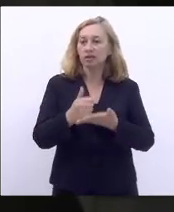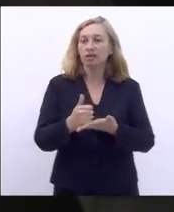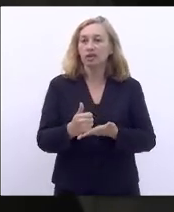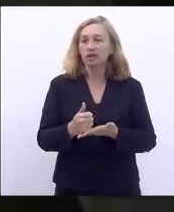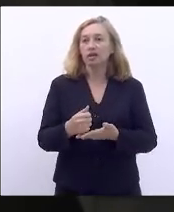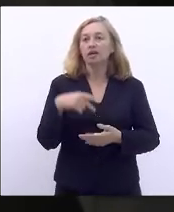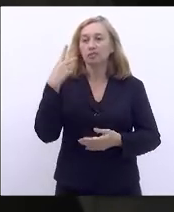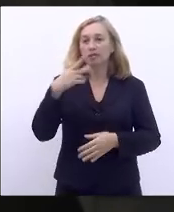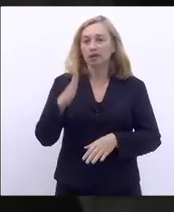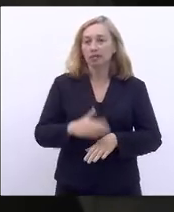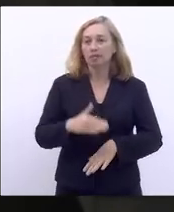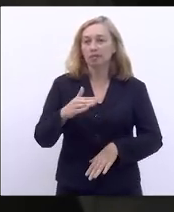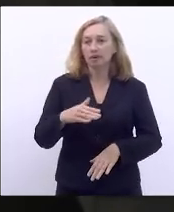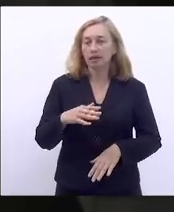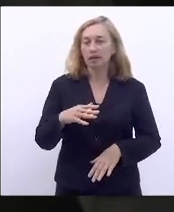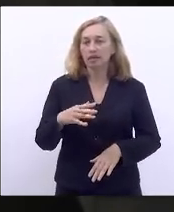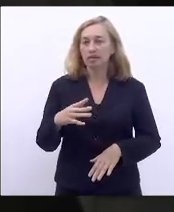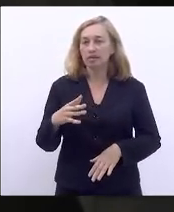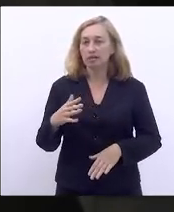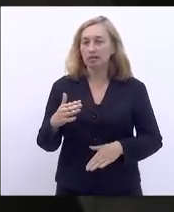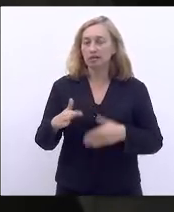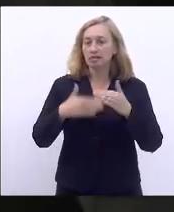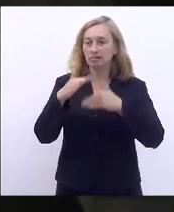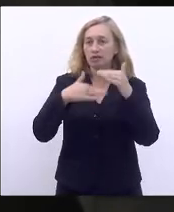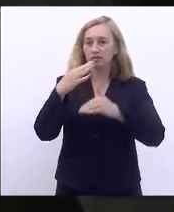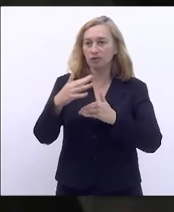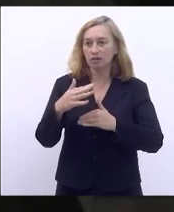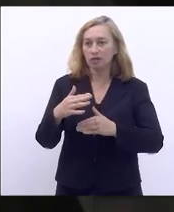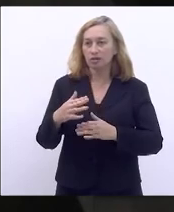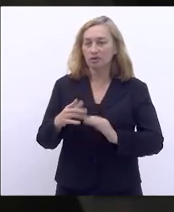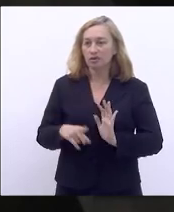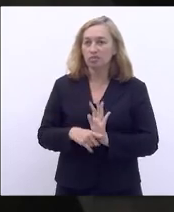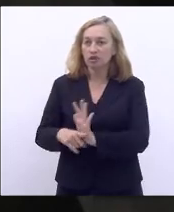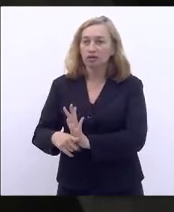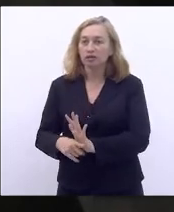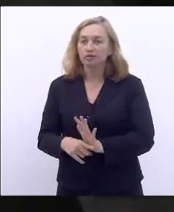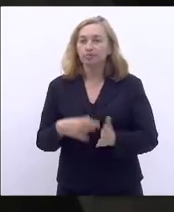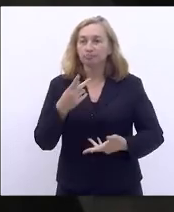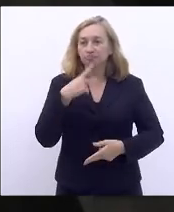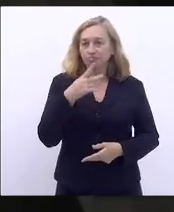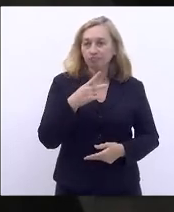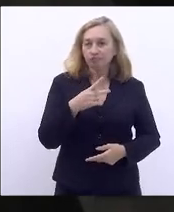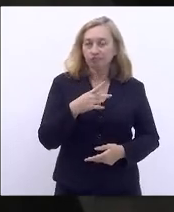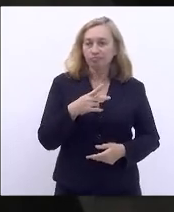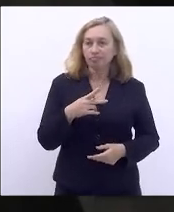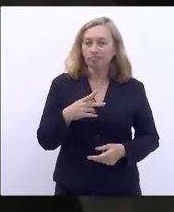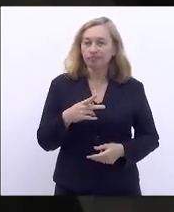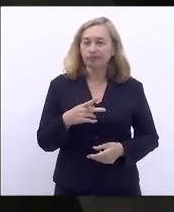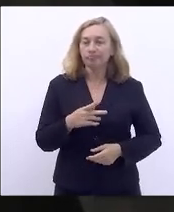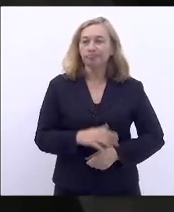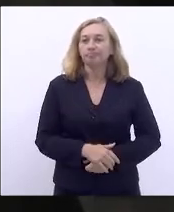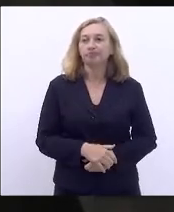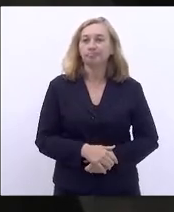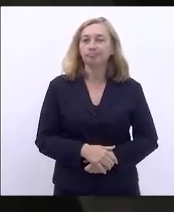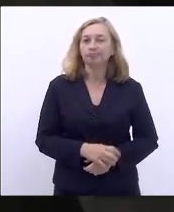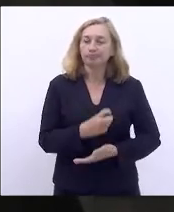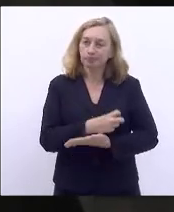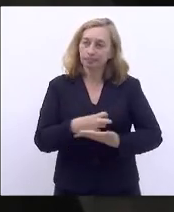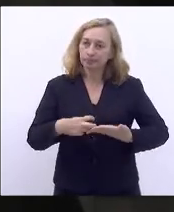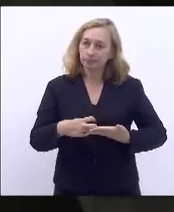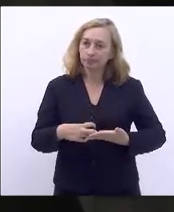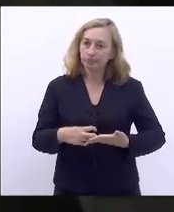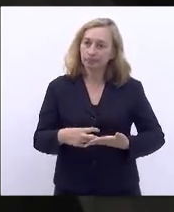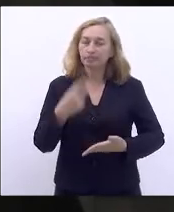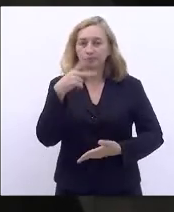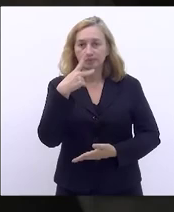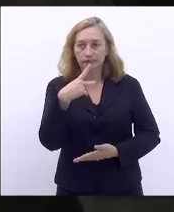política é a mais elevada forma de caridade. Então, assim, trata-se aqui de fazer essa demarcação de um ano do impeachment como uma maneira de